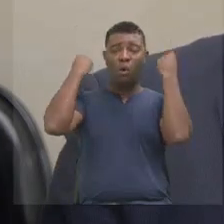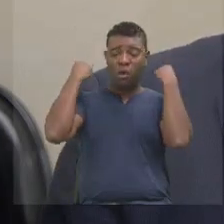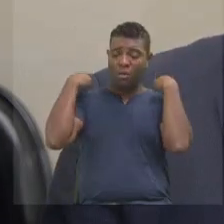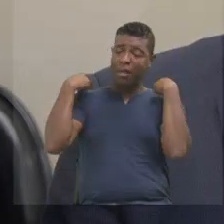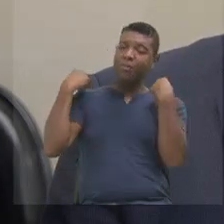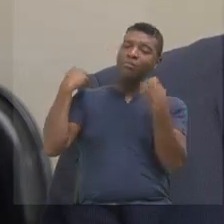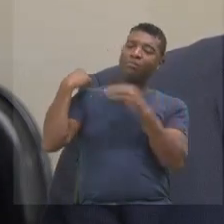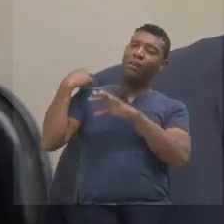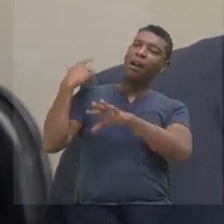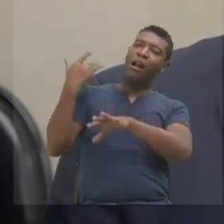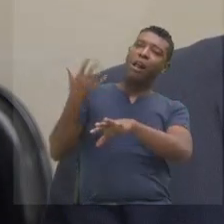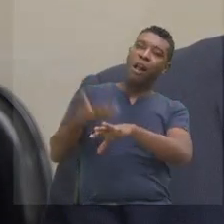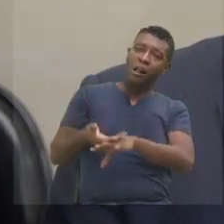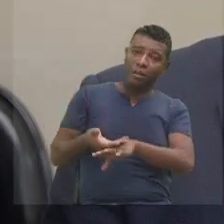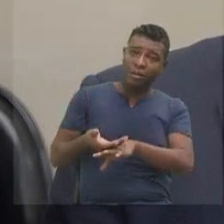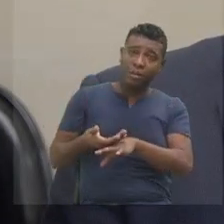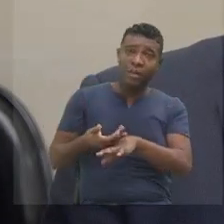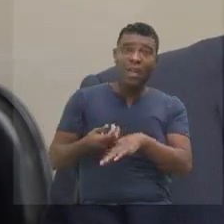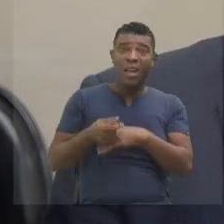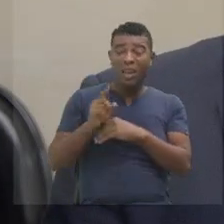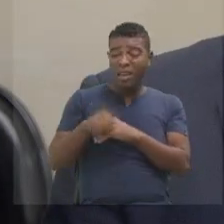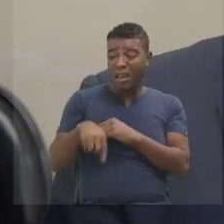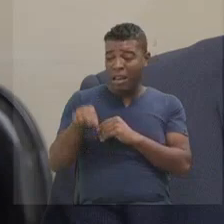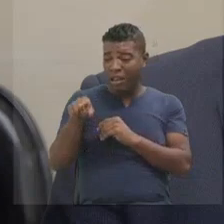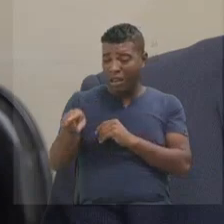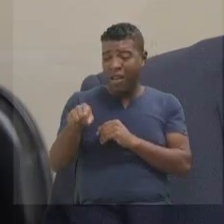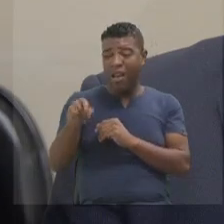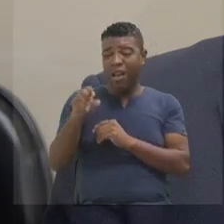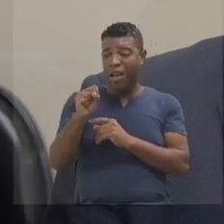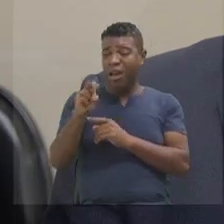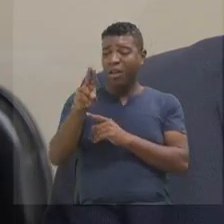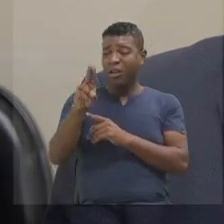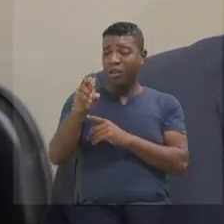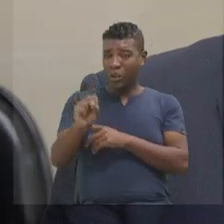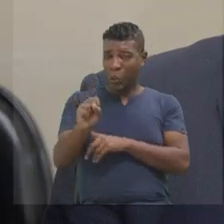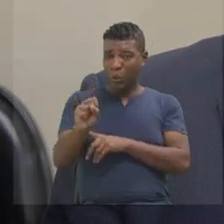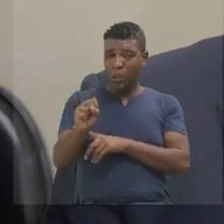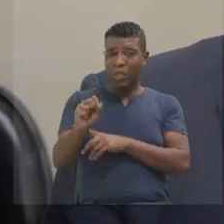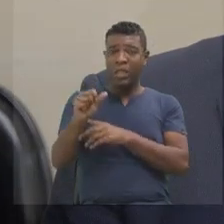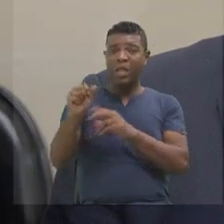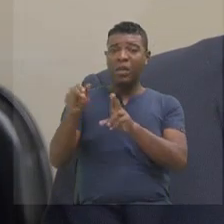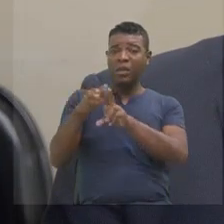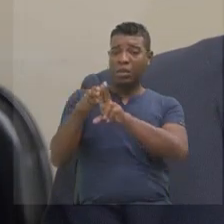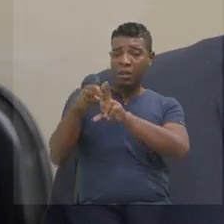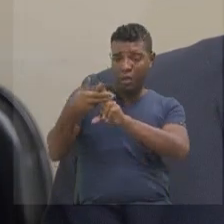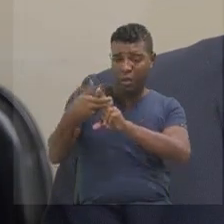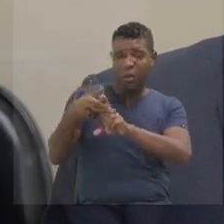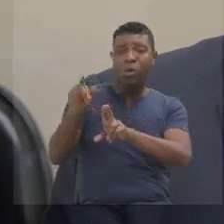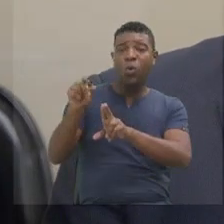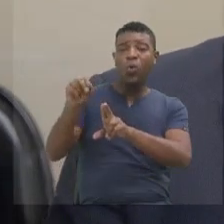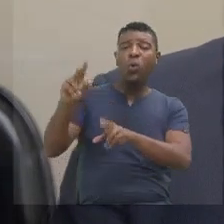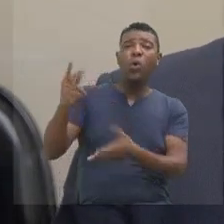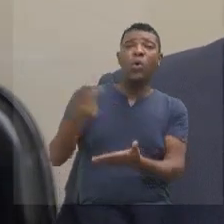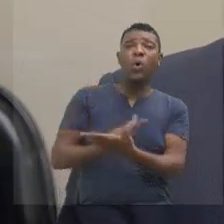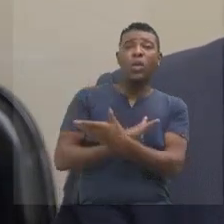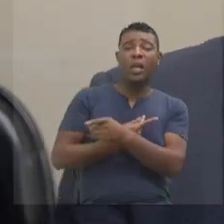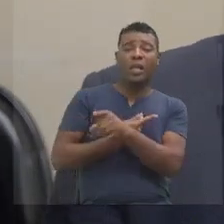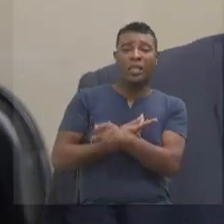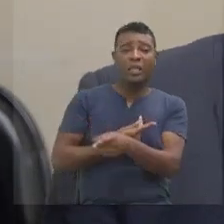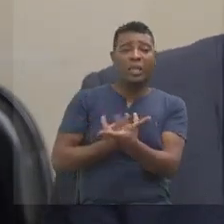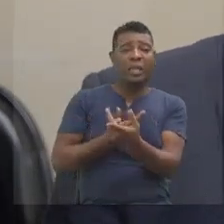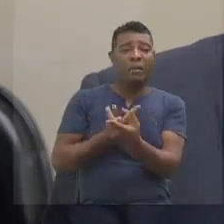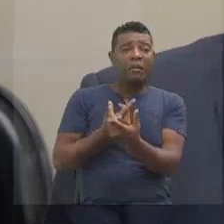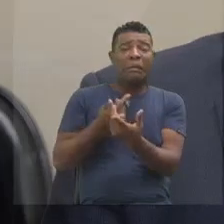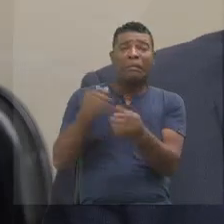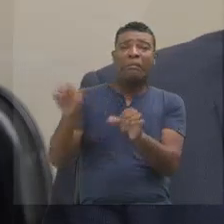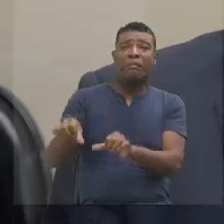dos particulares das Clínicas particulares hoje nós temos o Artes que uma amputação por exemplo de